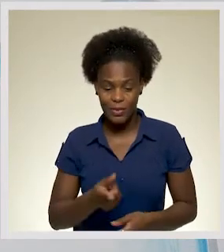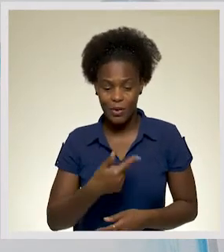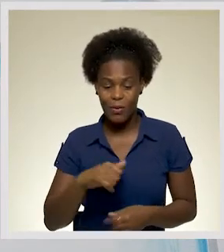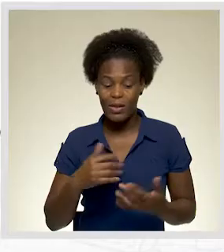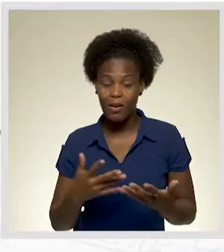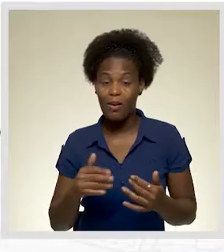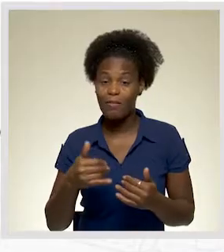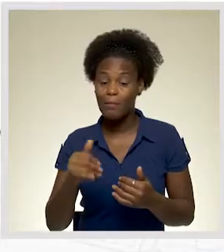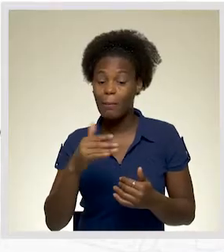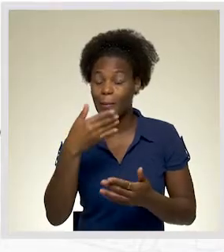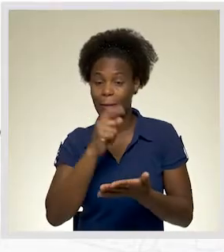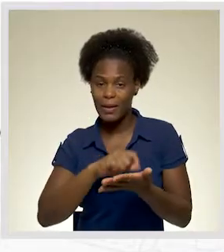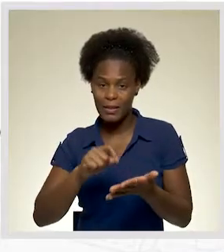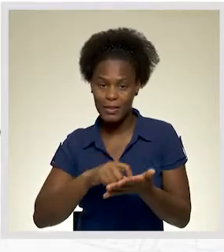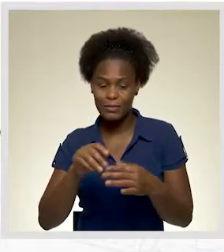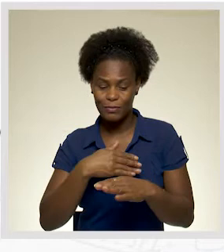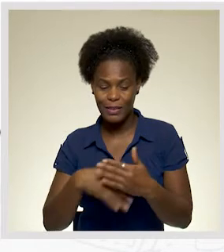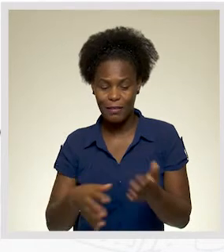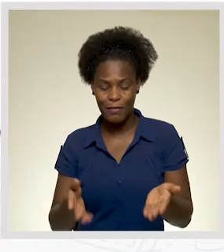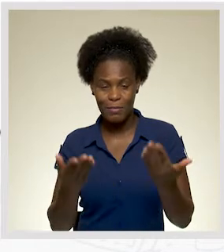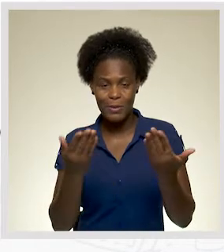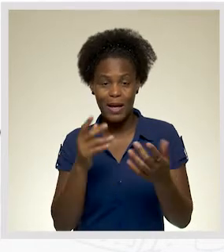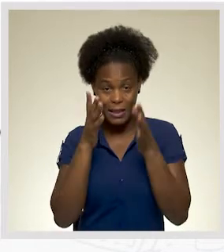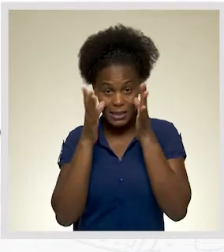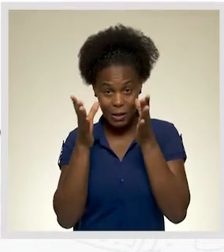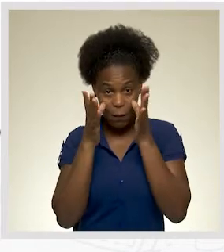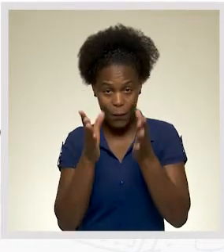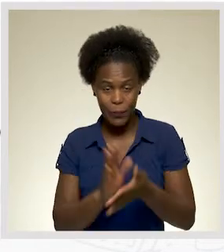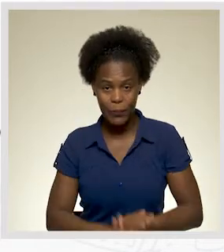exercício. Vamos lá? Prestem atenção.